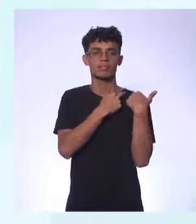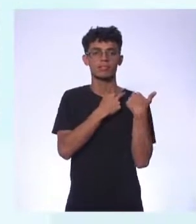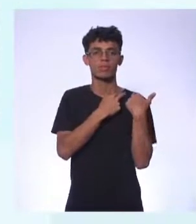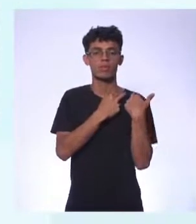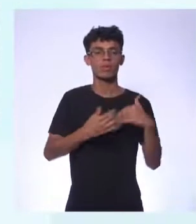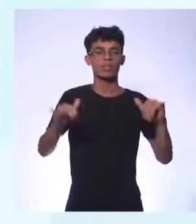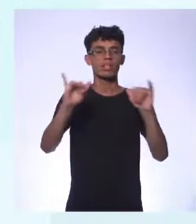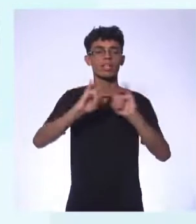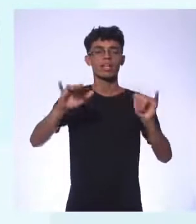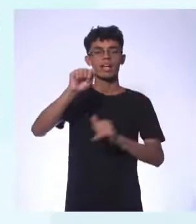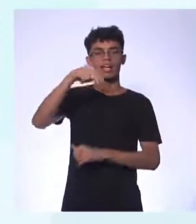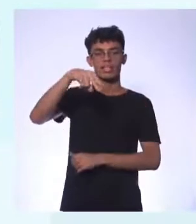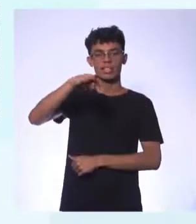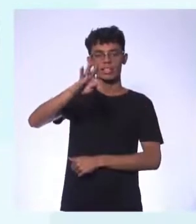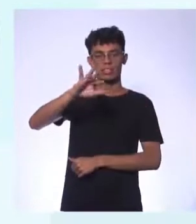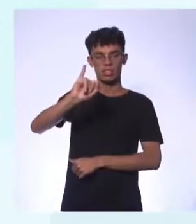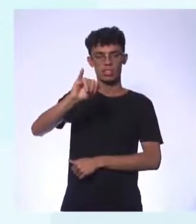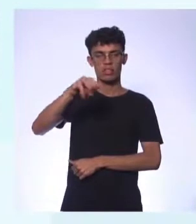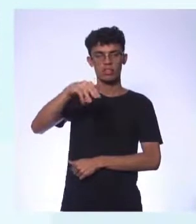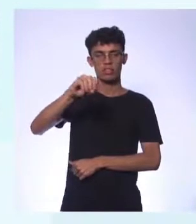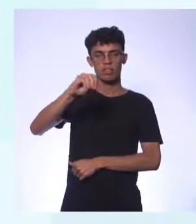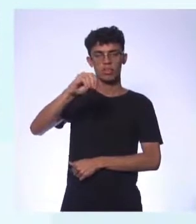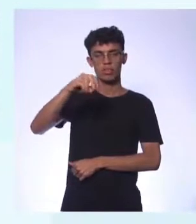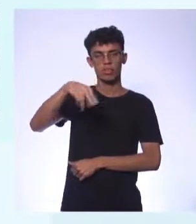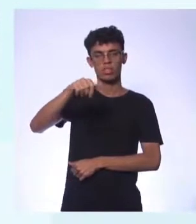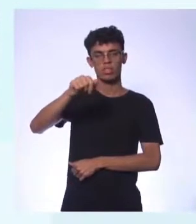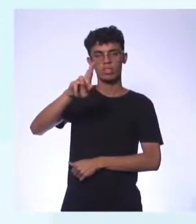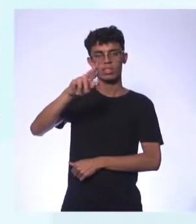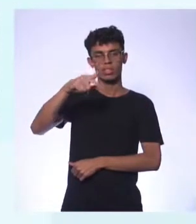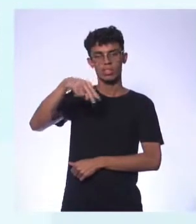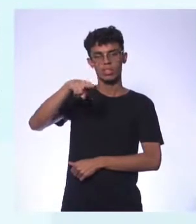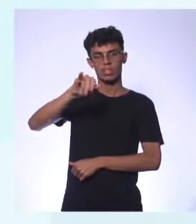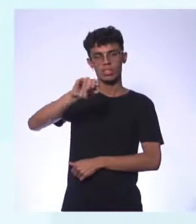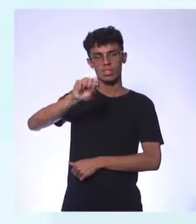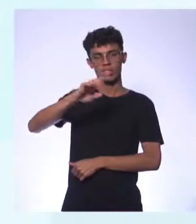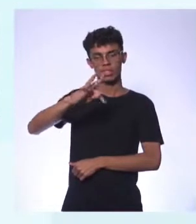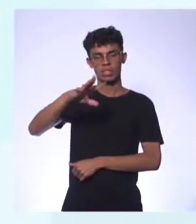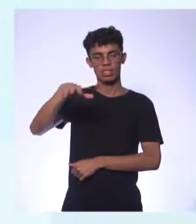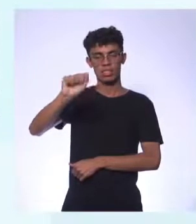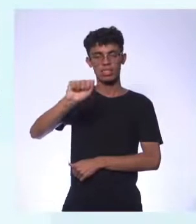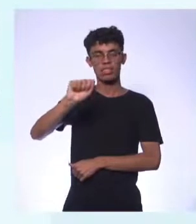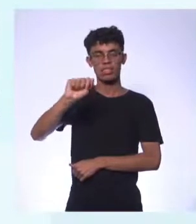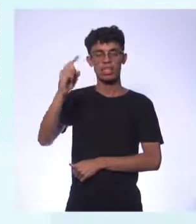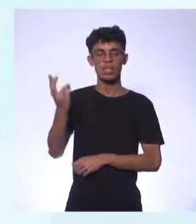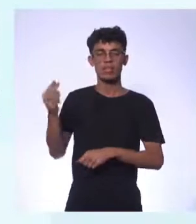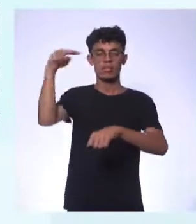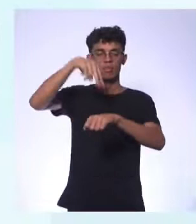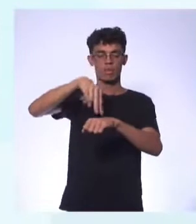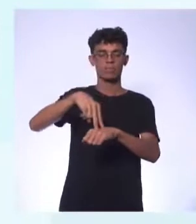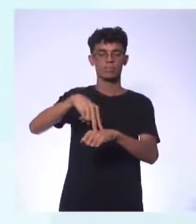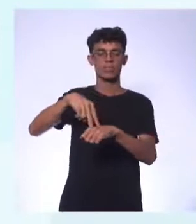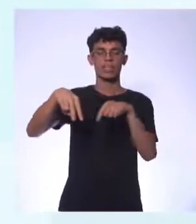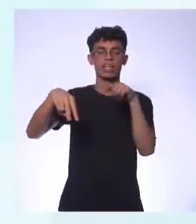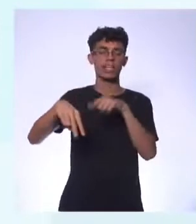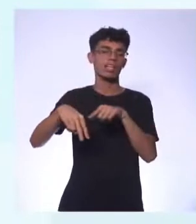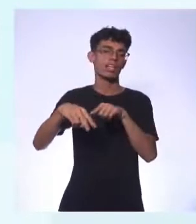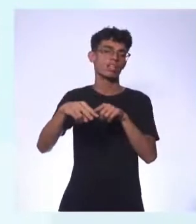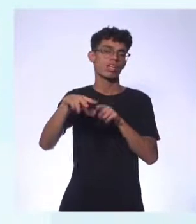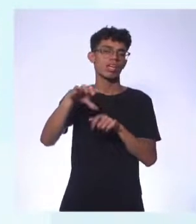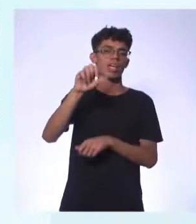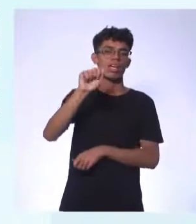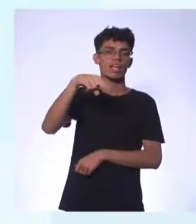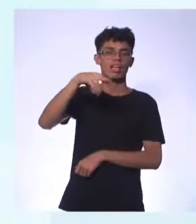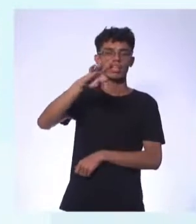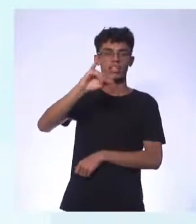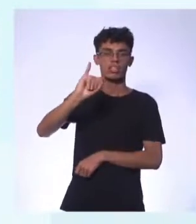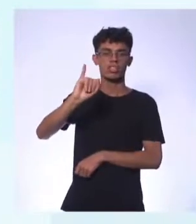ideário antimonarquista. Ele próprio se posicionava pessoalmente como uma pessoa antimonarquia